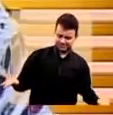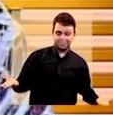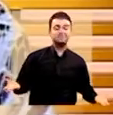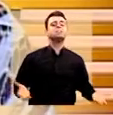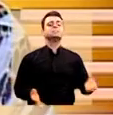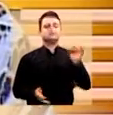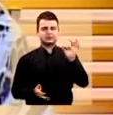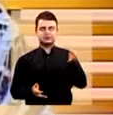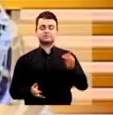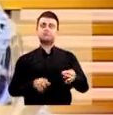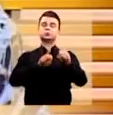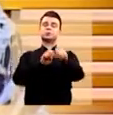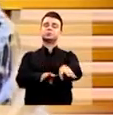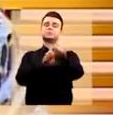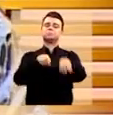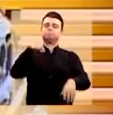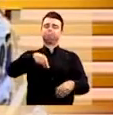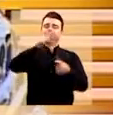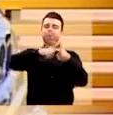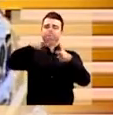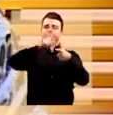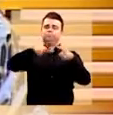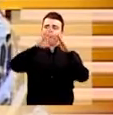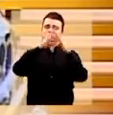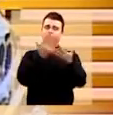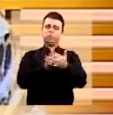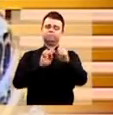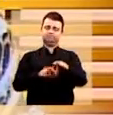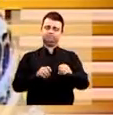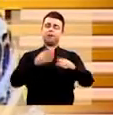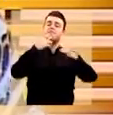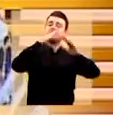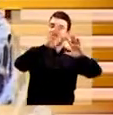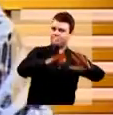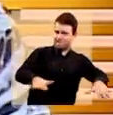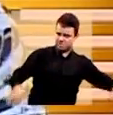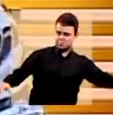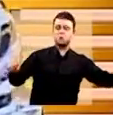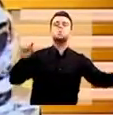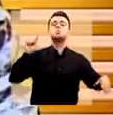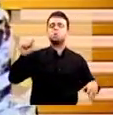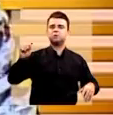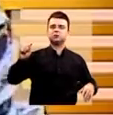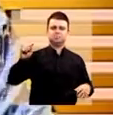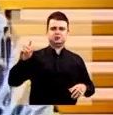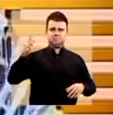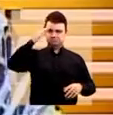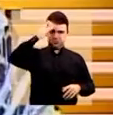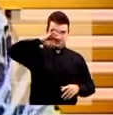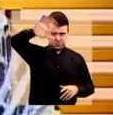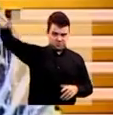nossa demanda maior hoje é a educação. As crianças, elas estão sendo